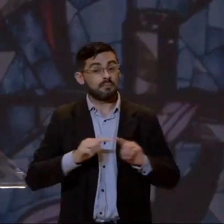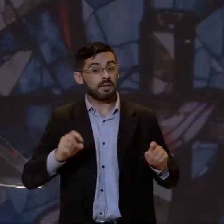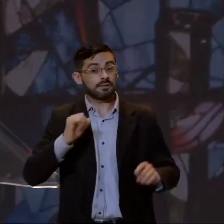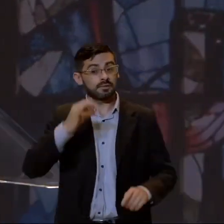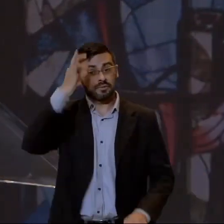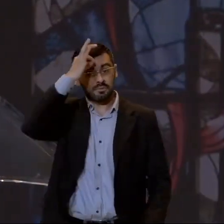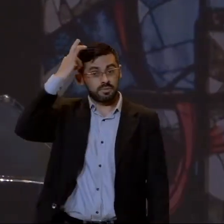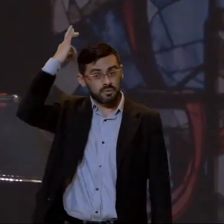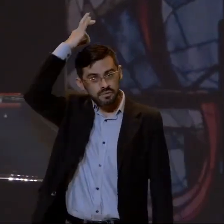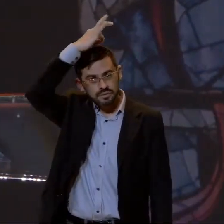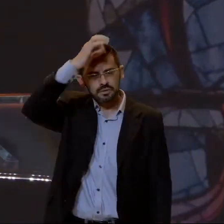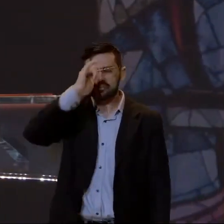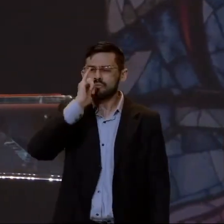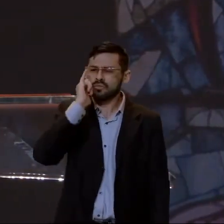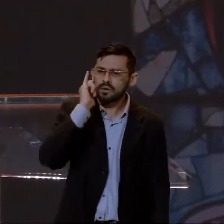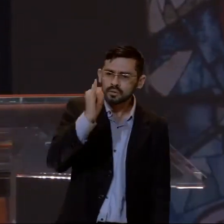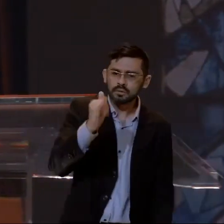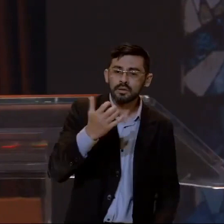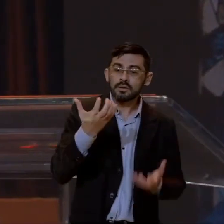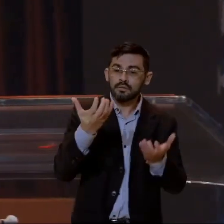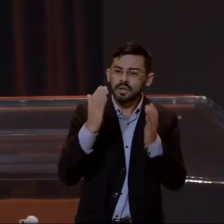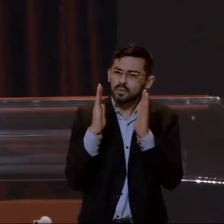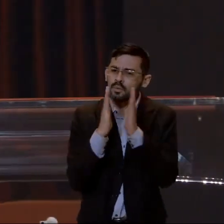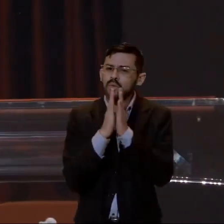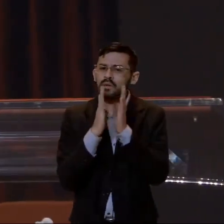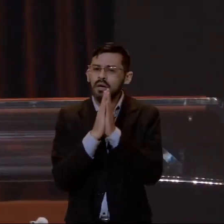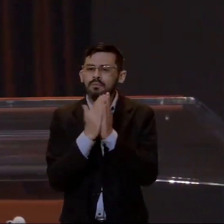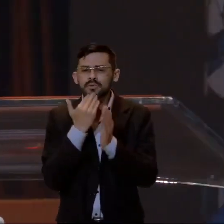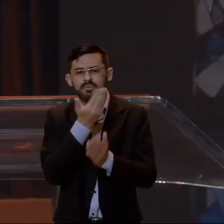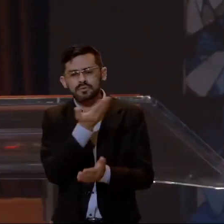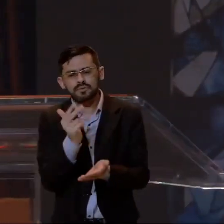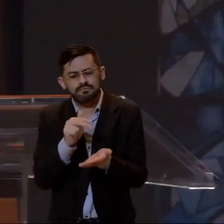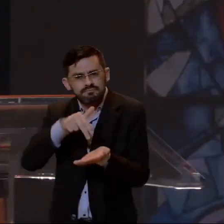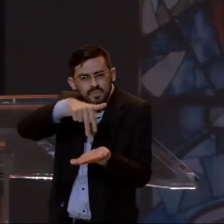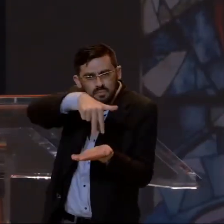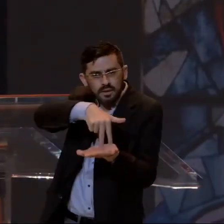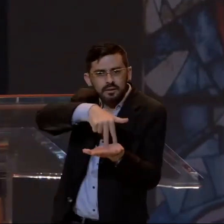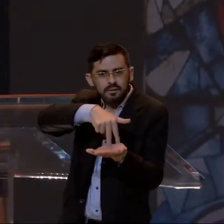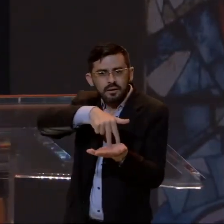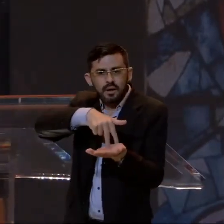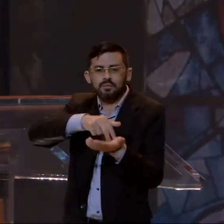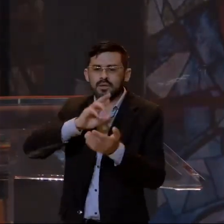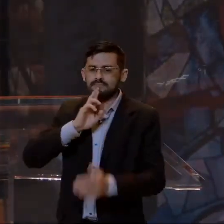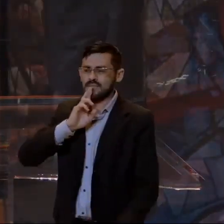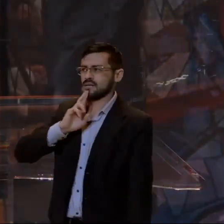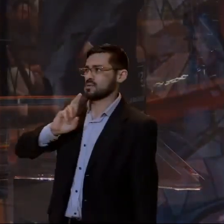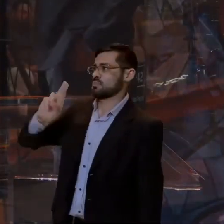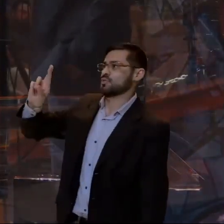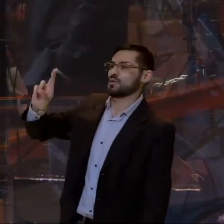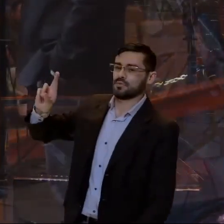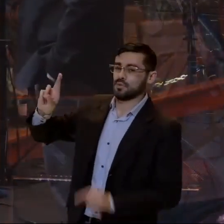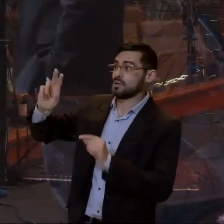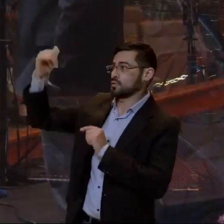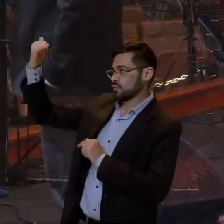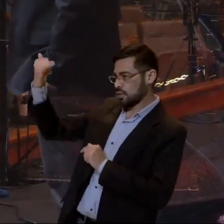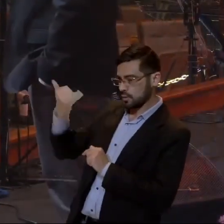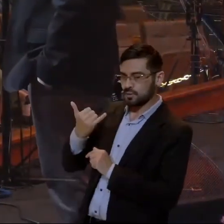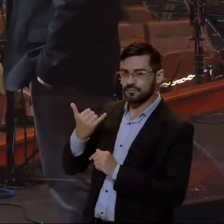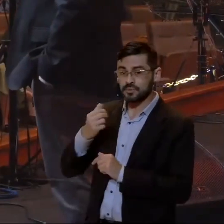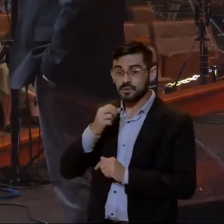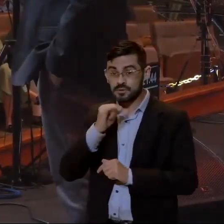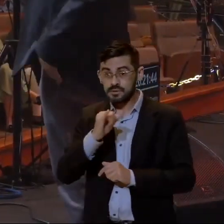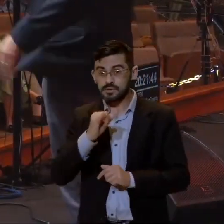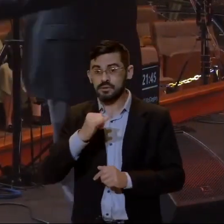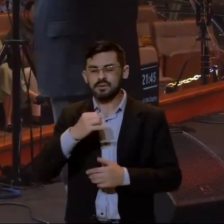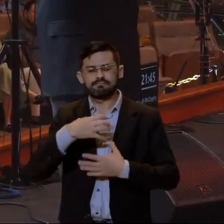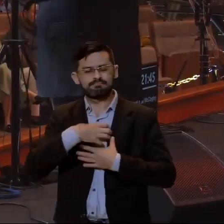seu coração, eu queria orar com você, e eu queria te convidar a ficar de pé em resposta à palavra de Deus. Se o Senhor está falando ao